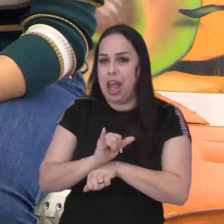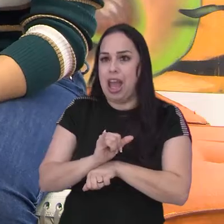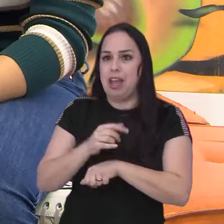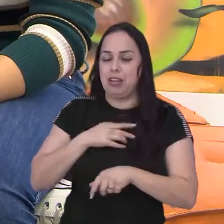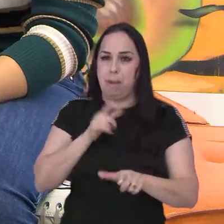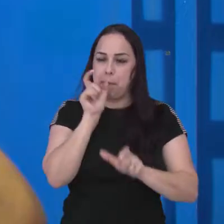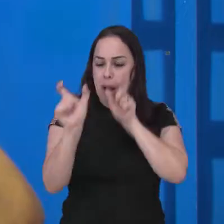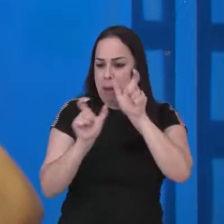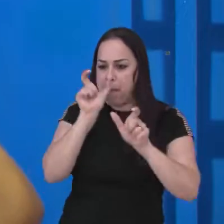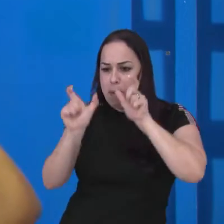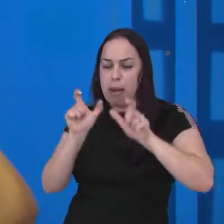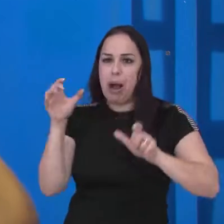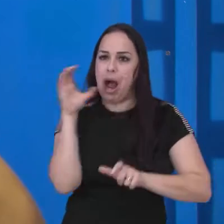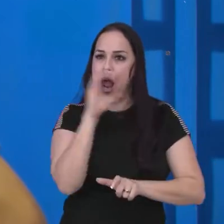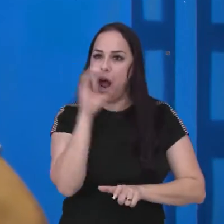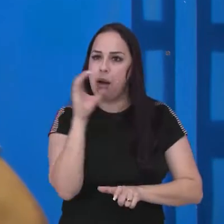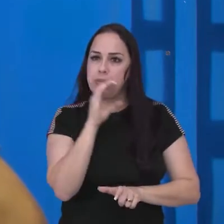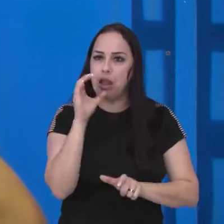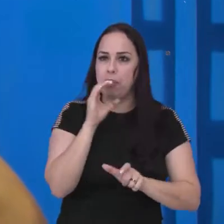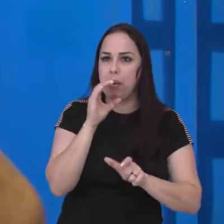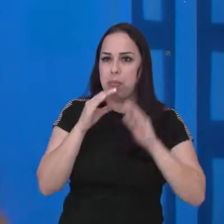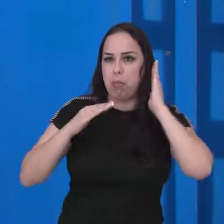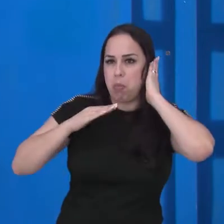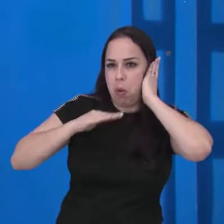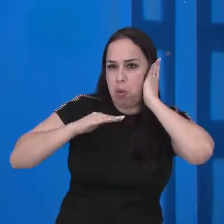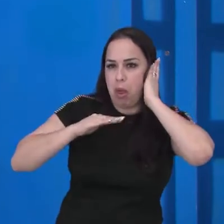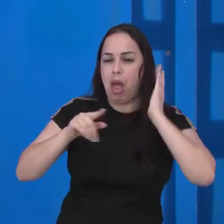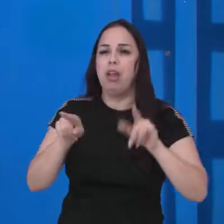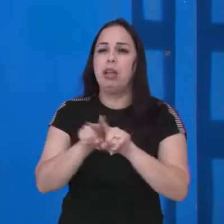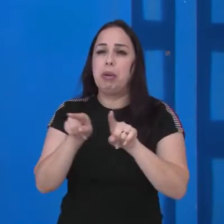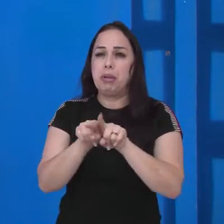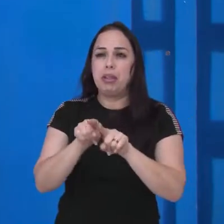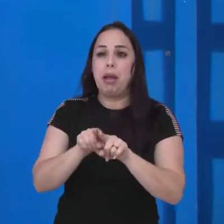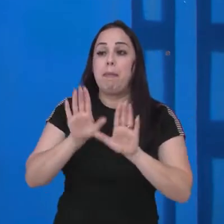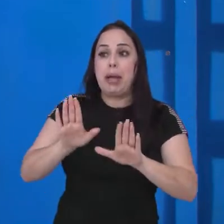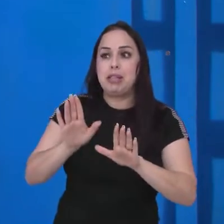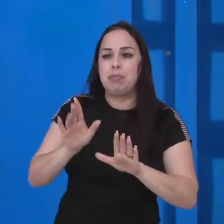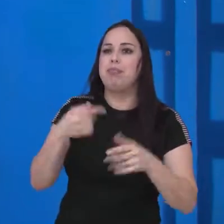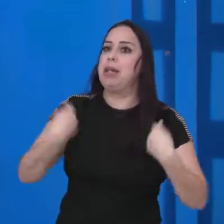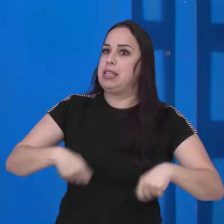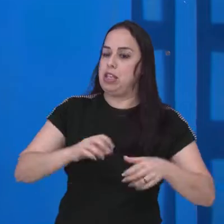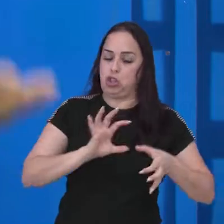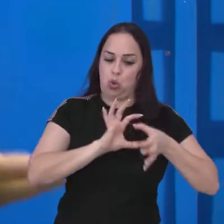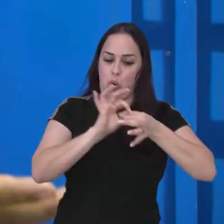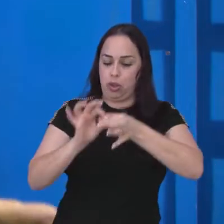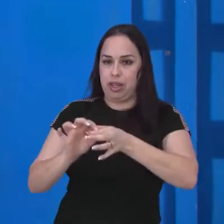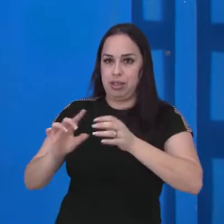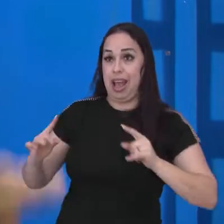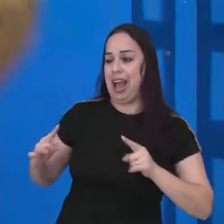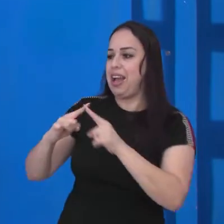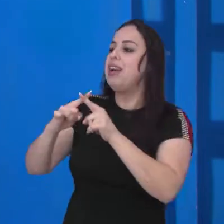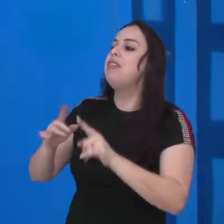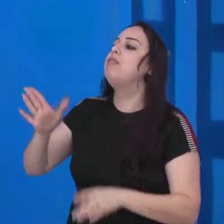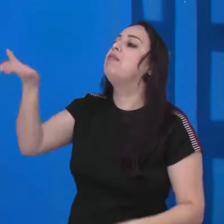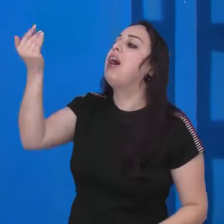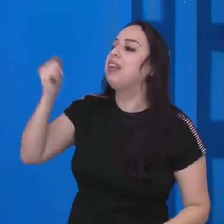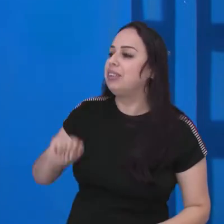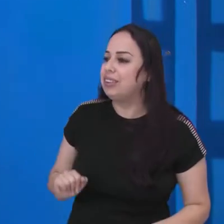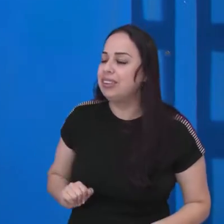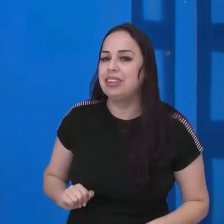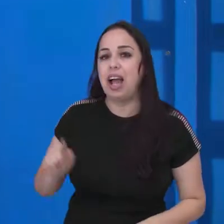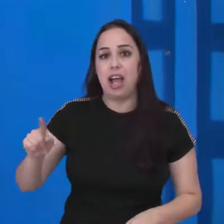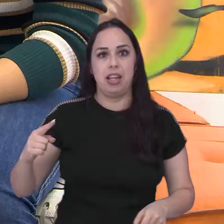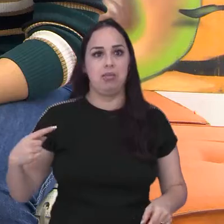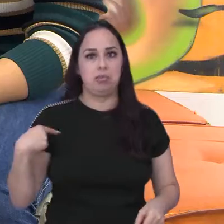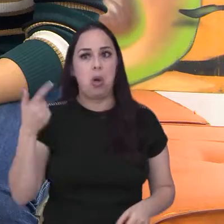um rapidinho, né? Dá muito mais de 40, né? Só que acontece, precisa ter um contexto, né? Aí joga pro outro e o outro consegue